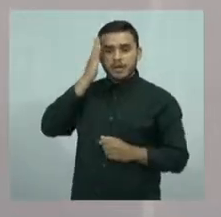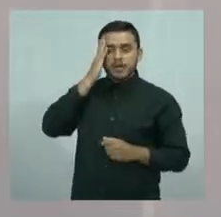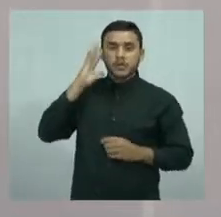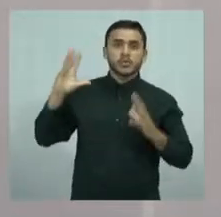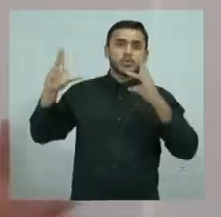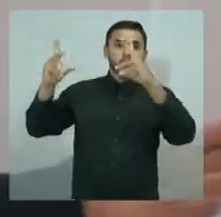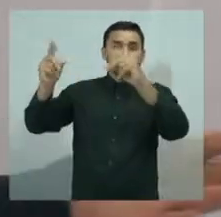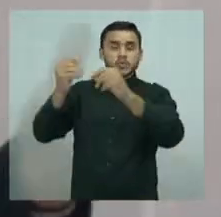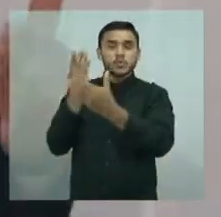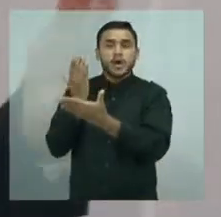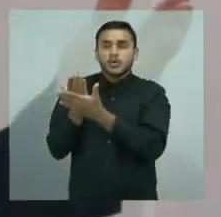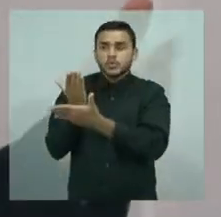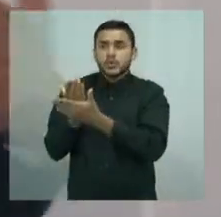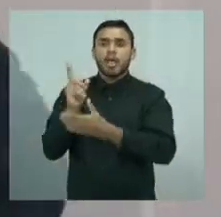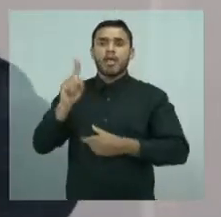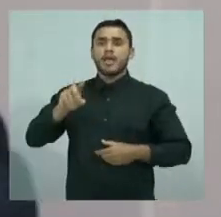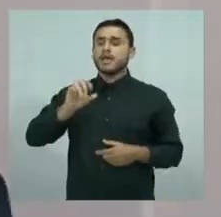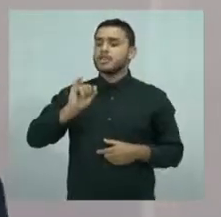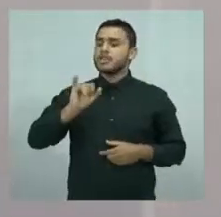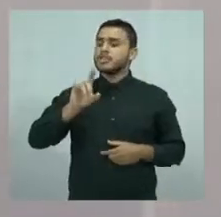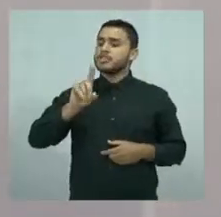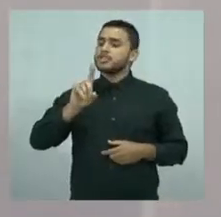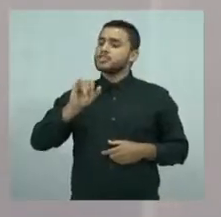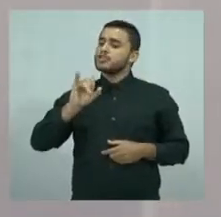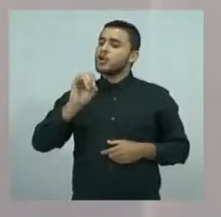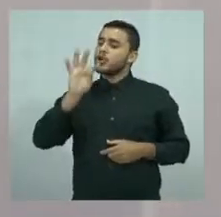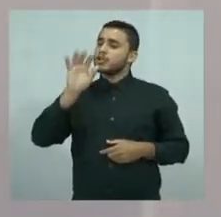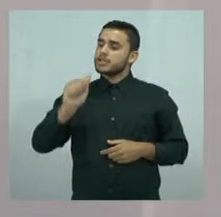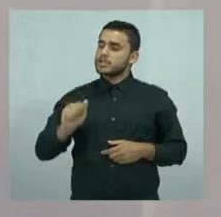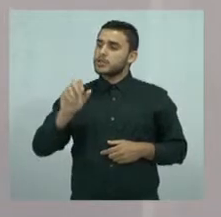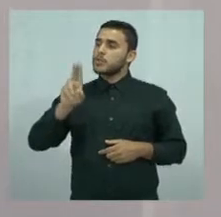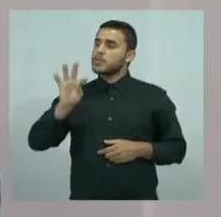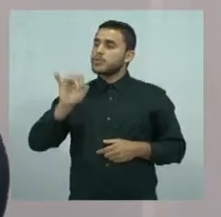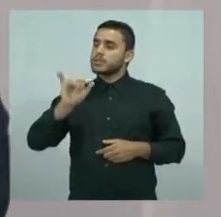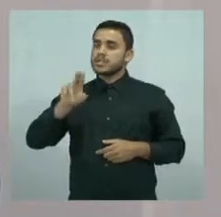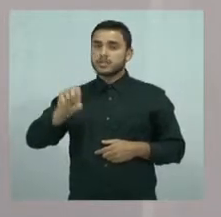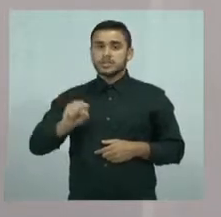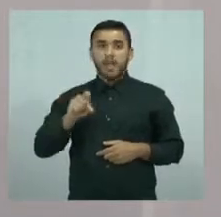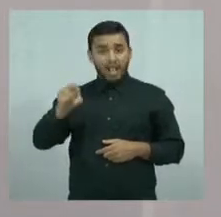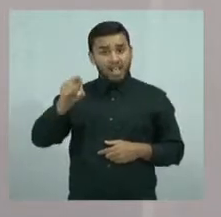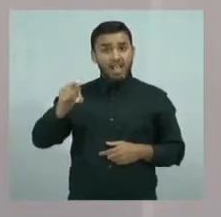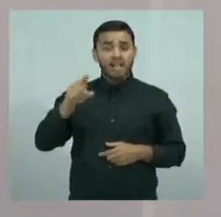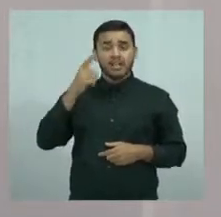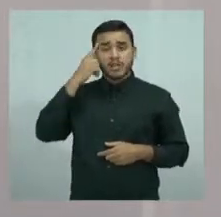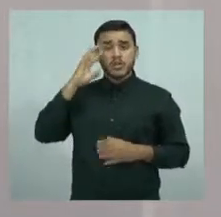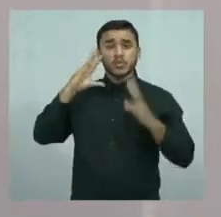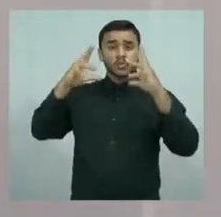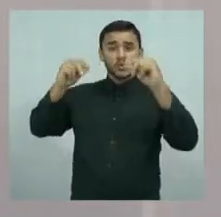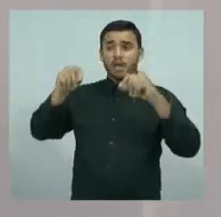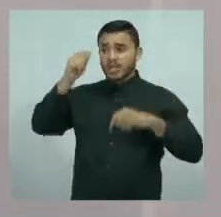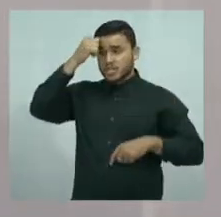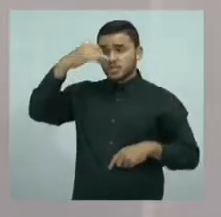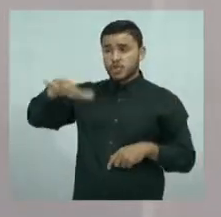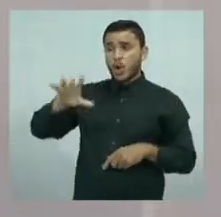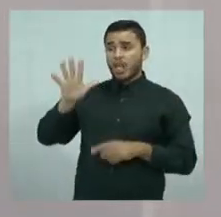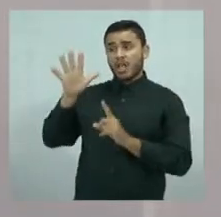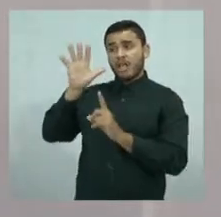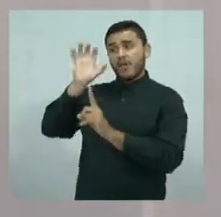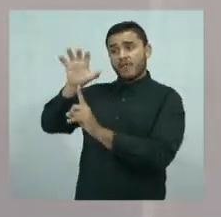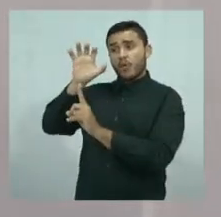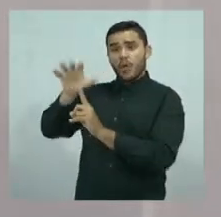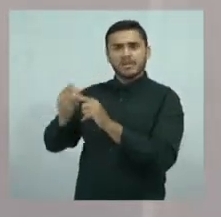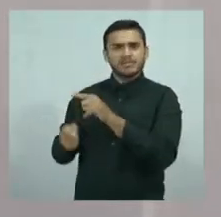30, não deixa de ter o nosso apoio como professor e como outros atores da educação, mas